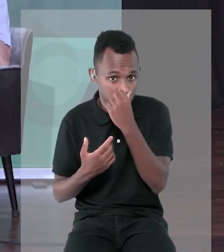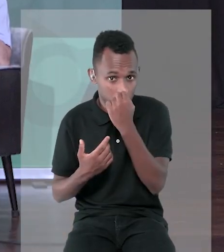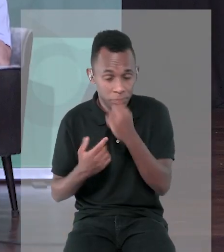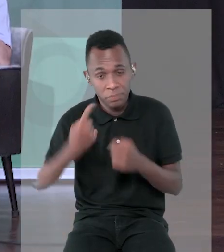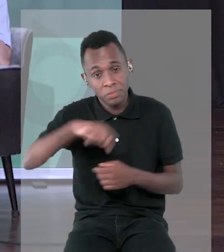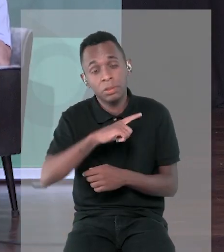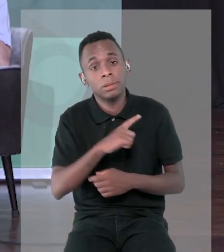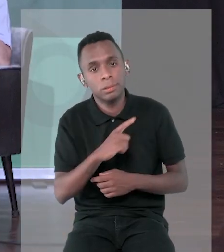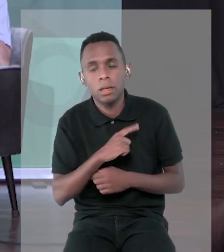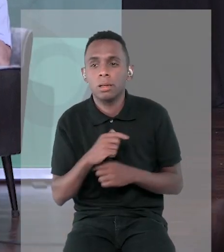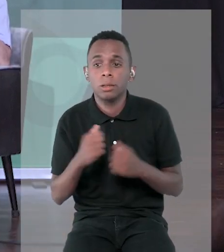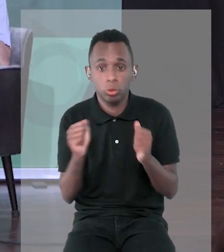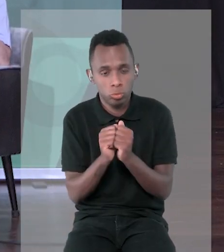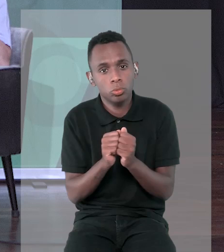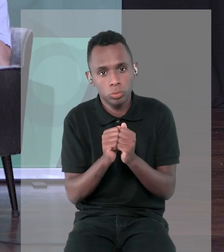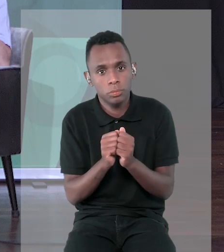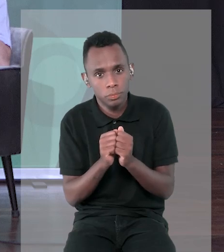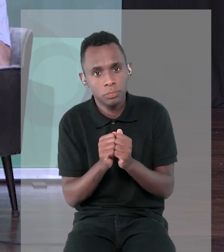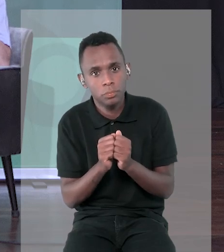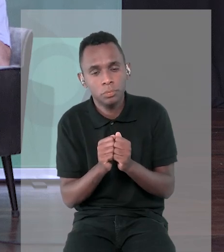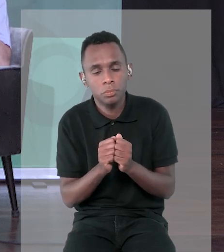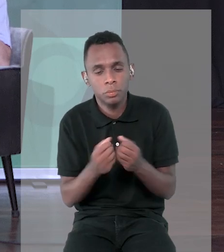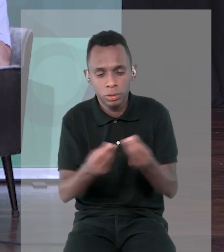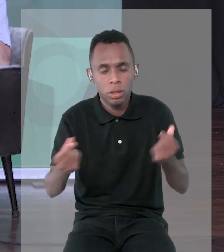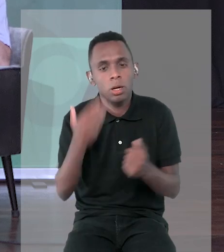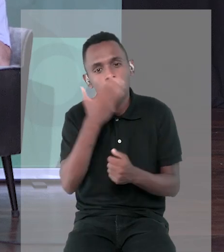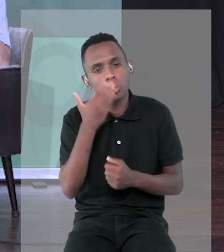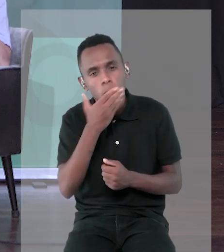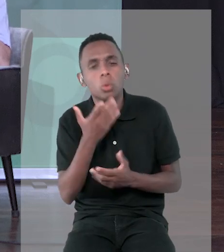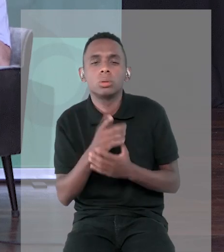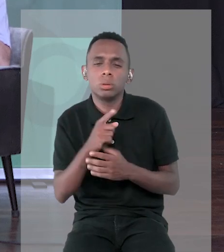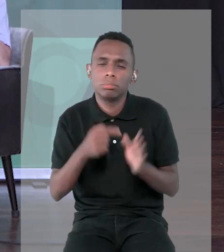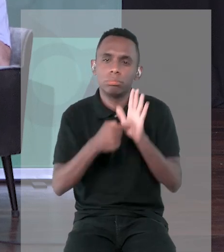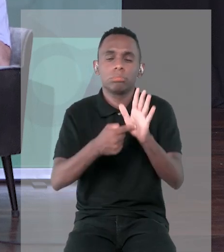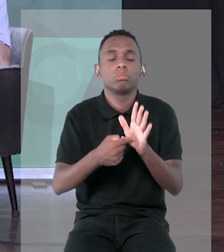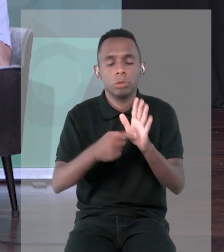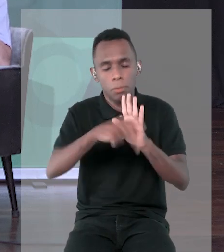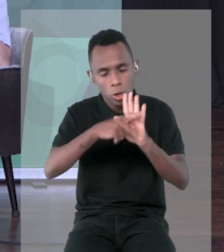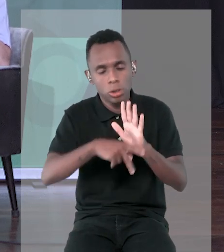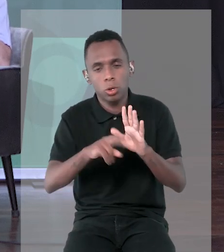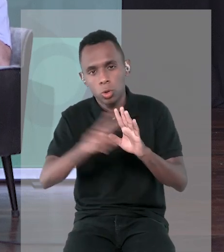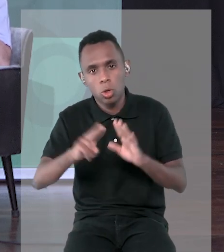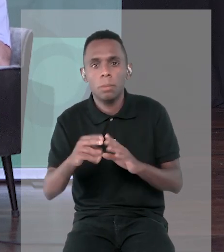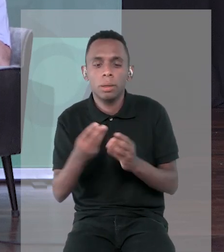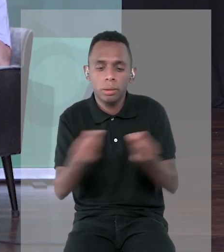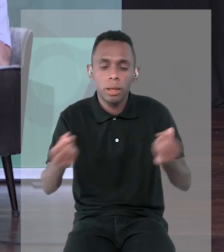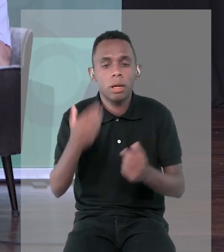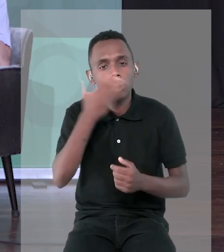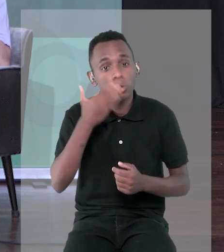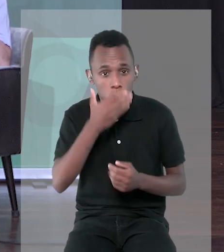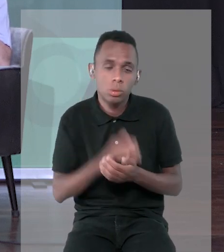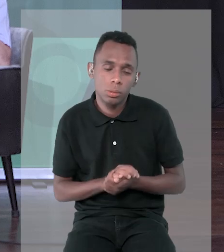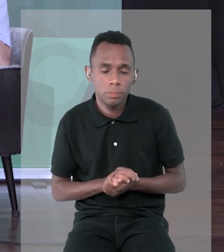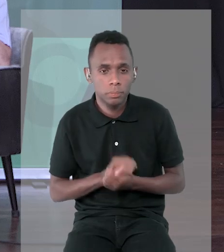temos, junto com esse programa, né, Terra Doce, o programa que eu estava apresentando para vocês é chamado de Terra Doce, que é um Instituto Terra,